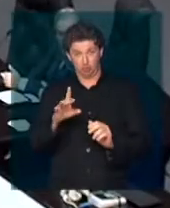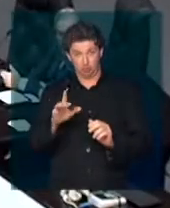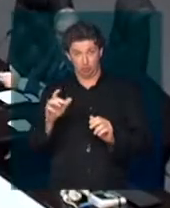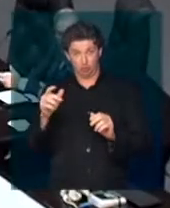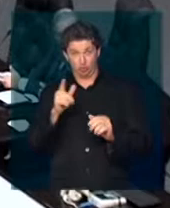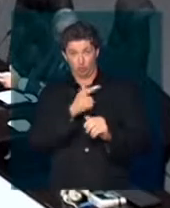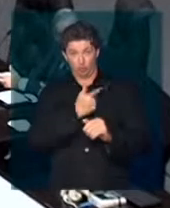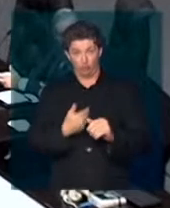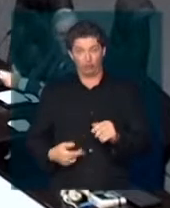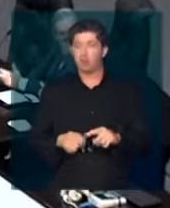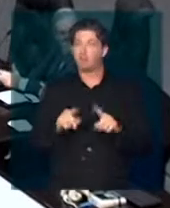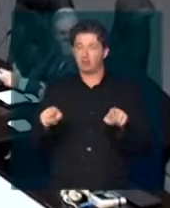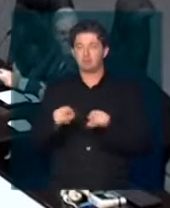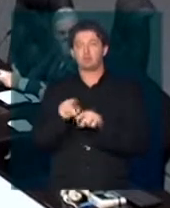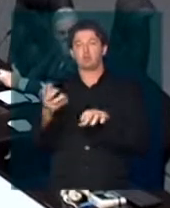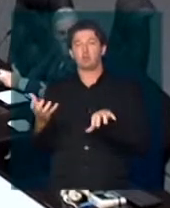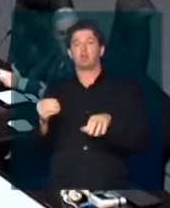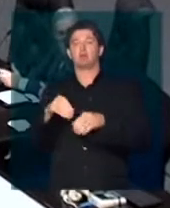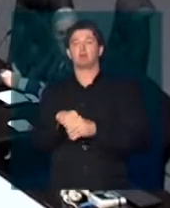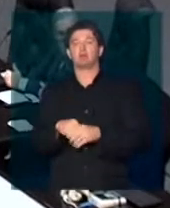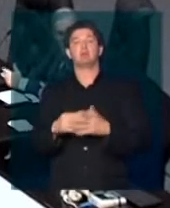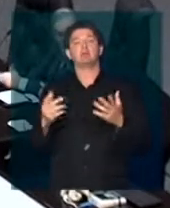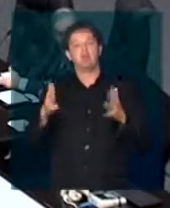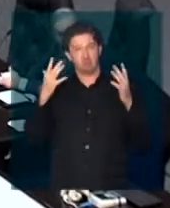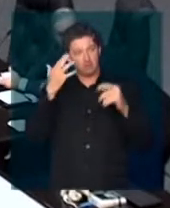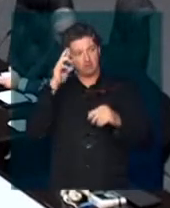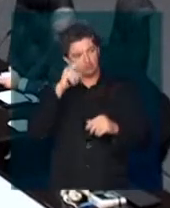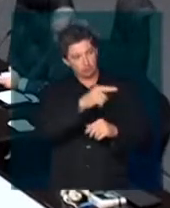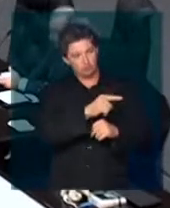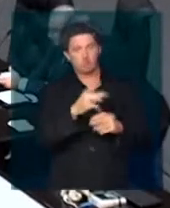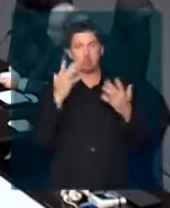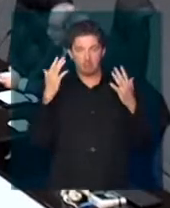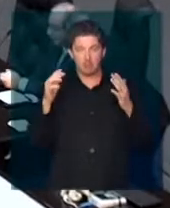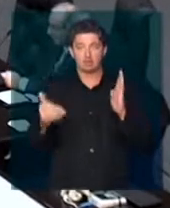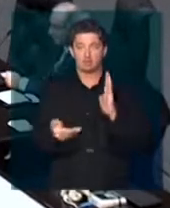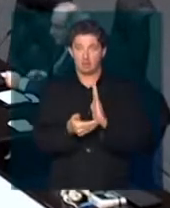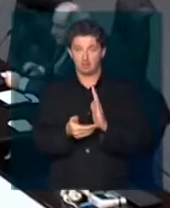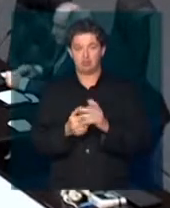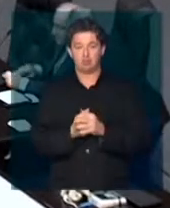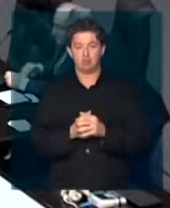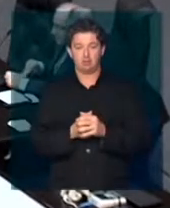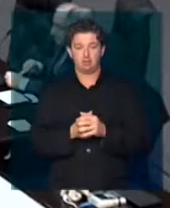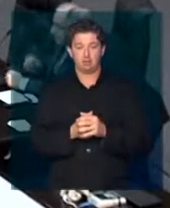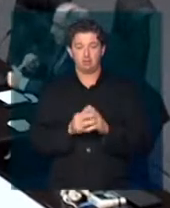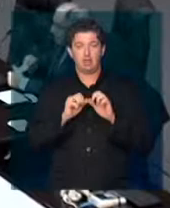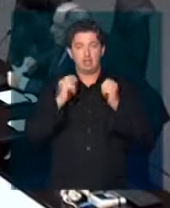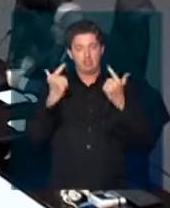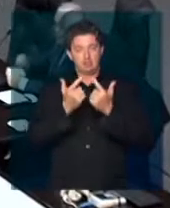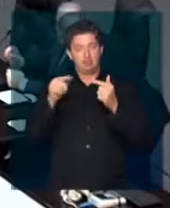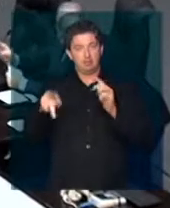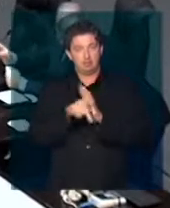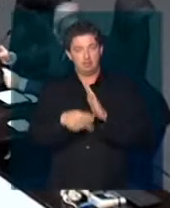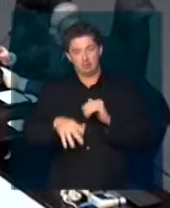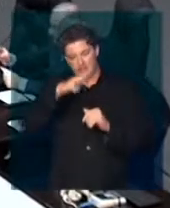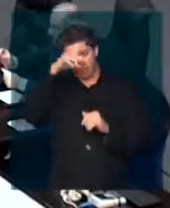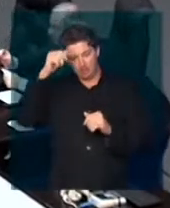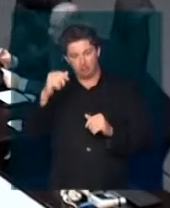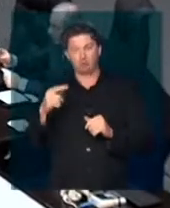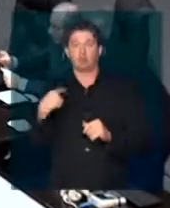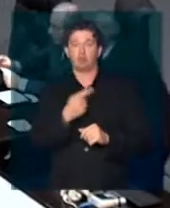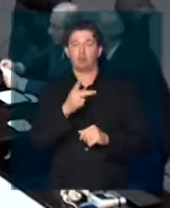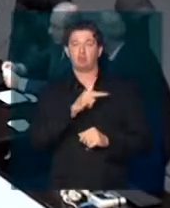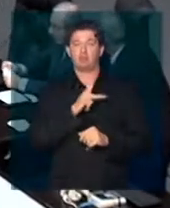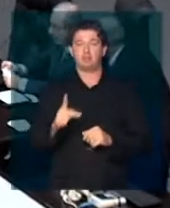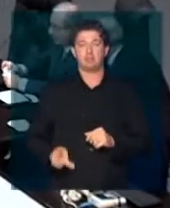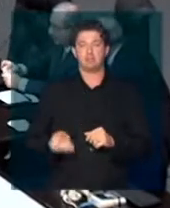do Governo, mas também do próprio Congresso Nacional. Parabéns a Vossa Excelência, parabéns à Câmara Federal, à Assembleia Legislativa, ao nosso presidente